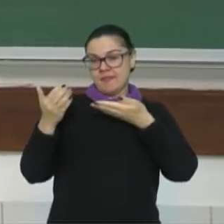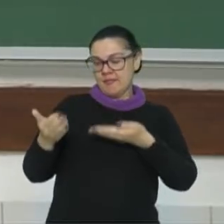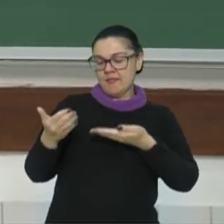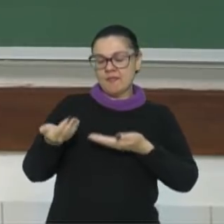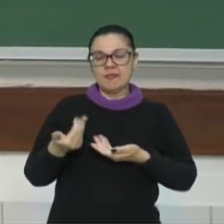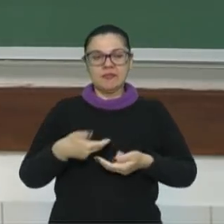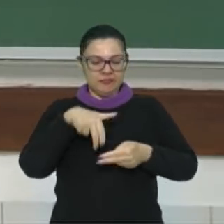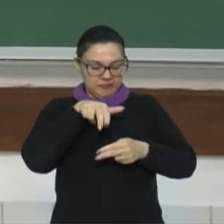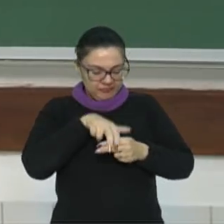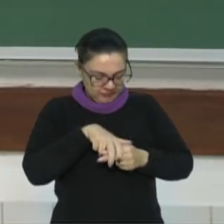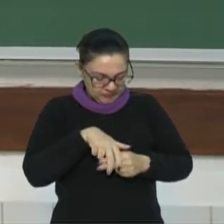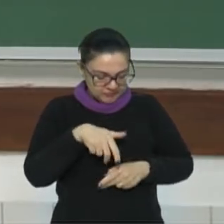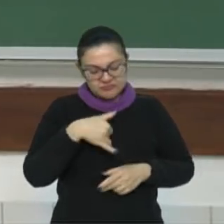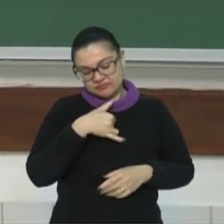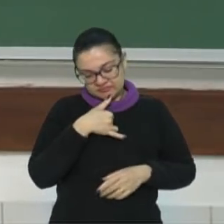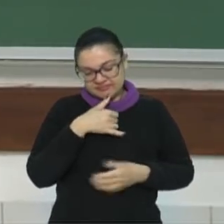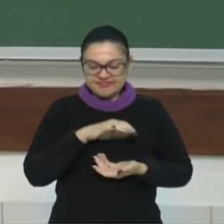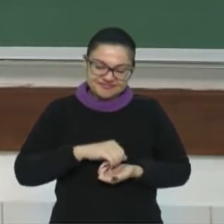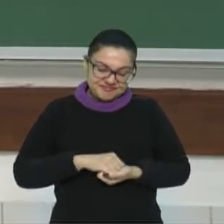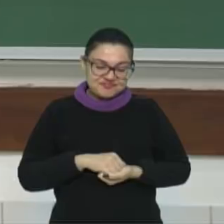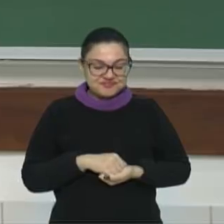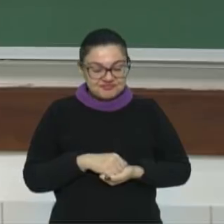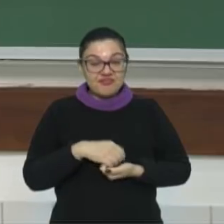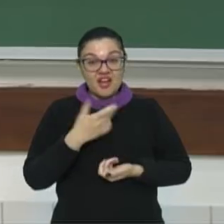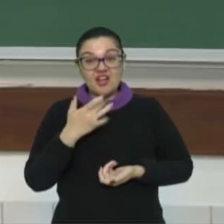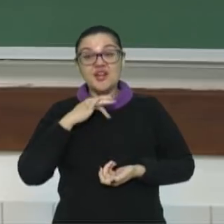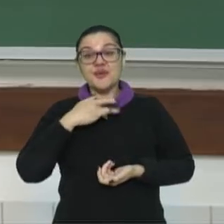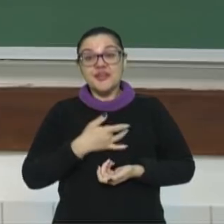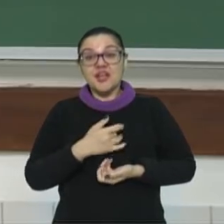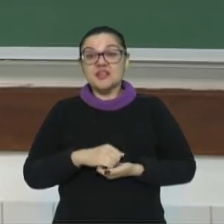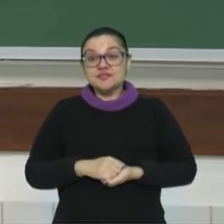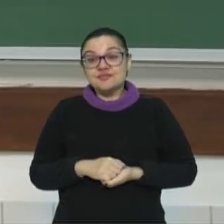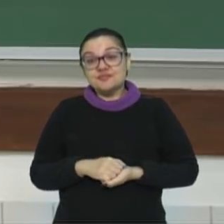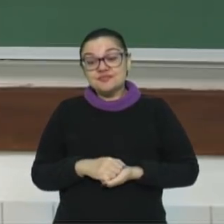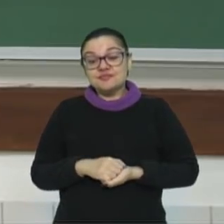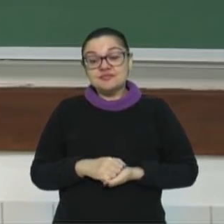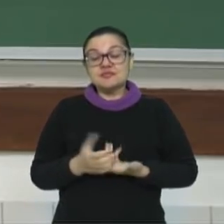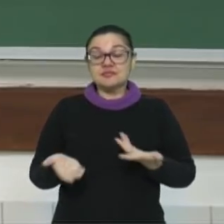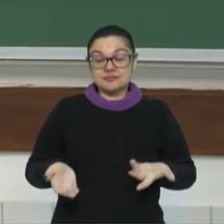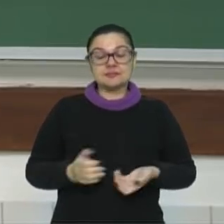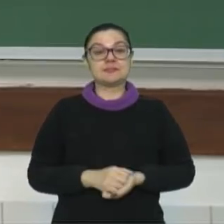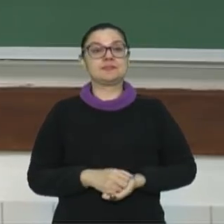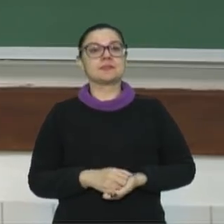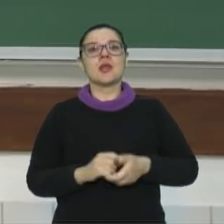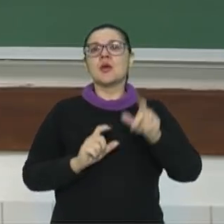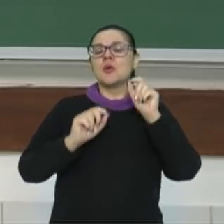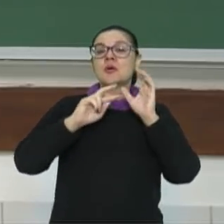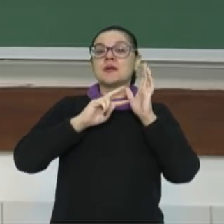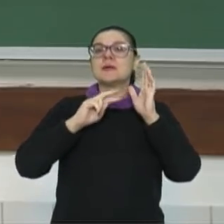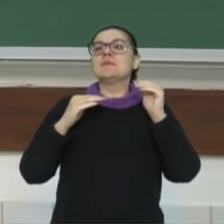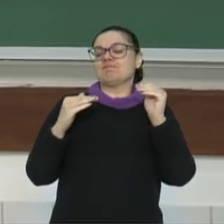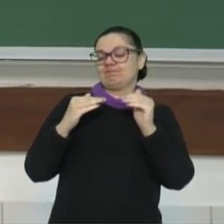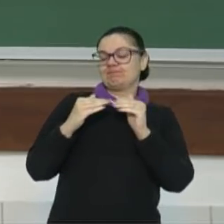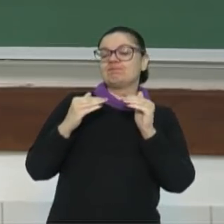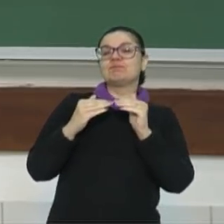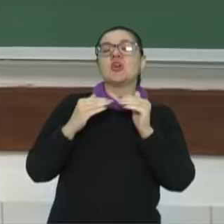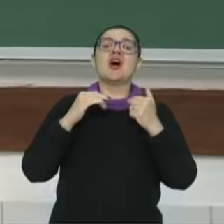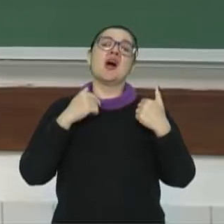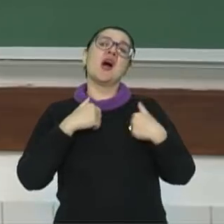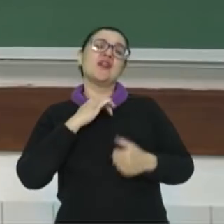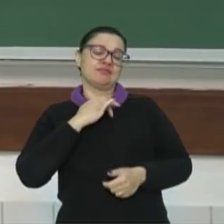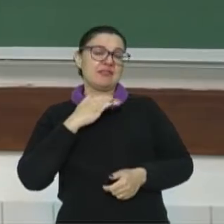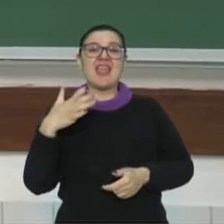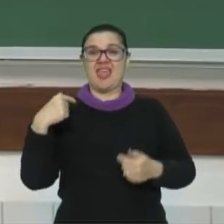jovem prostrado, né? Então você tem uma ideia de alguém olhando para baixo, assim, cabisbaixo, que concorda com